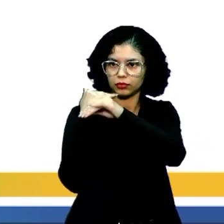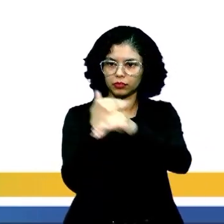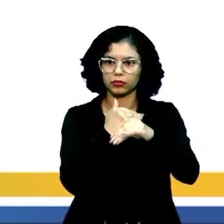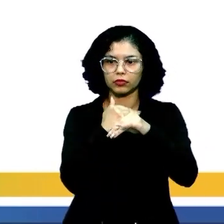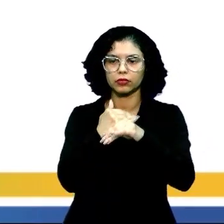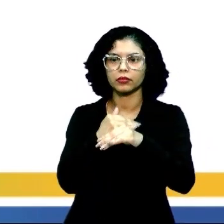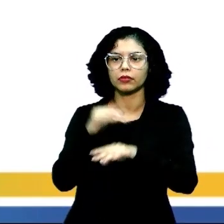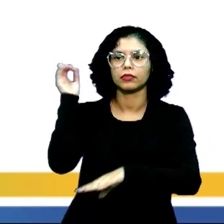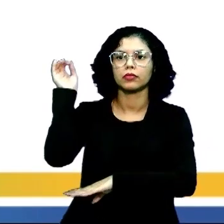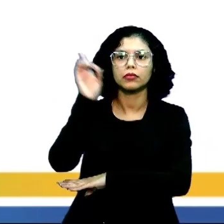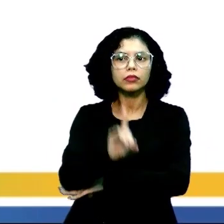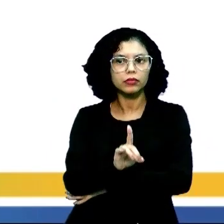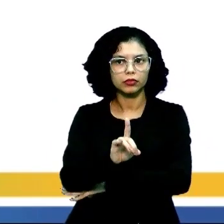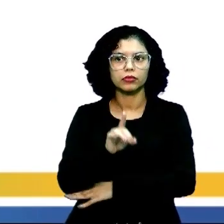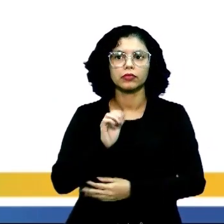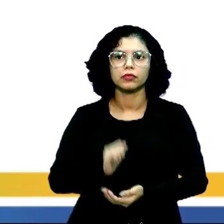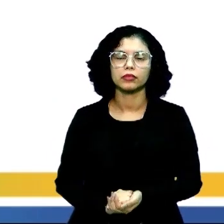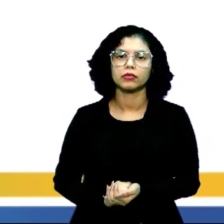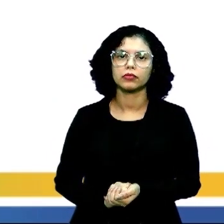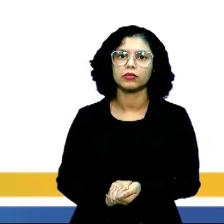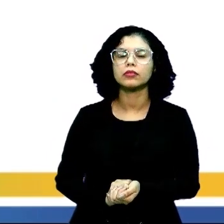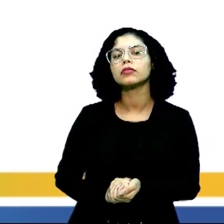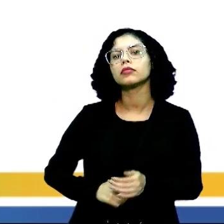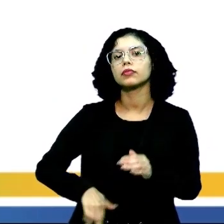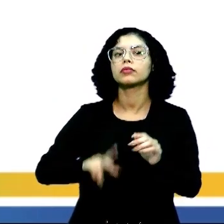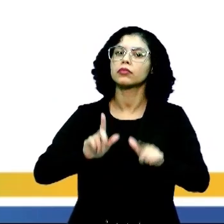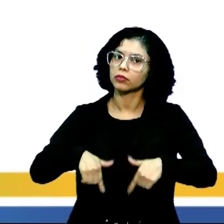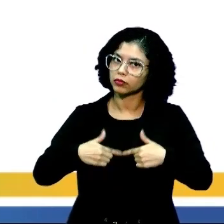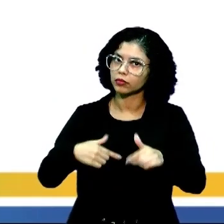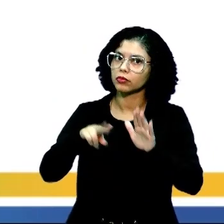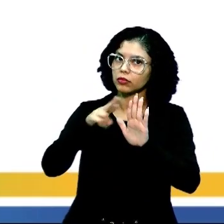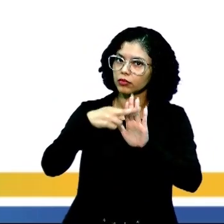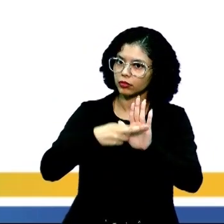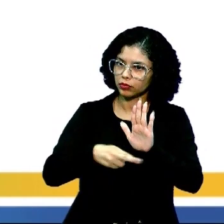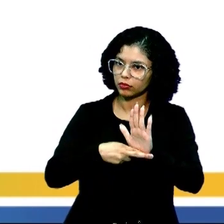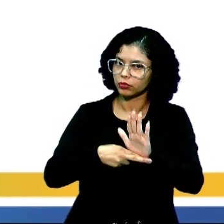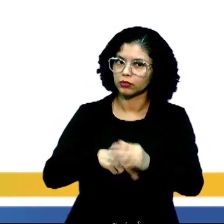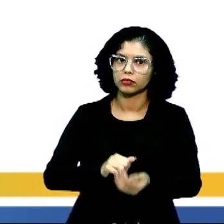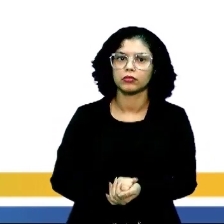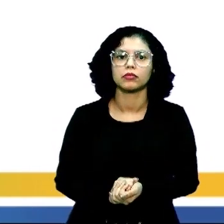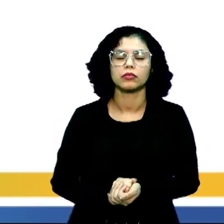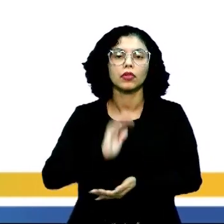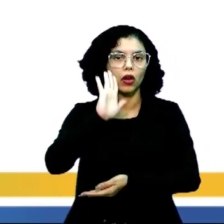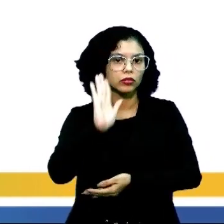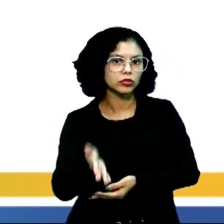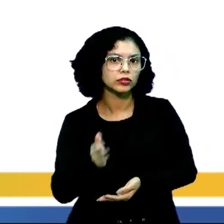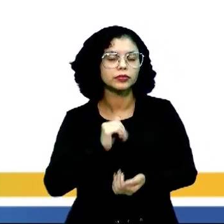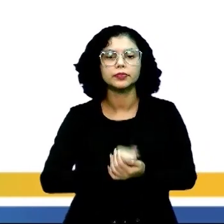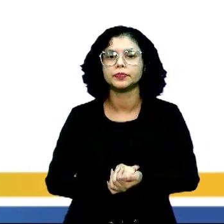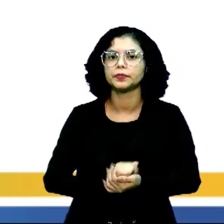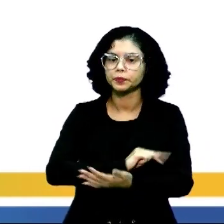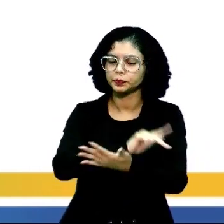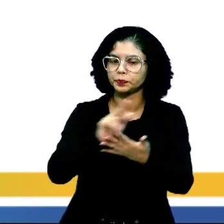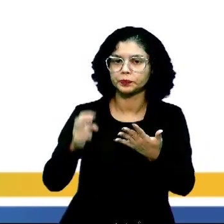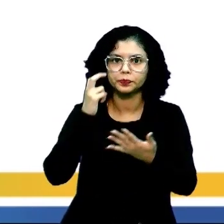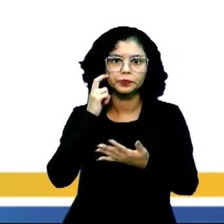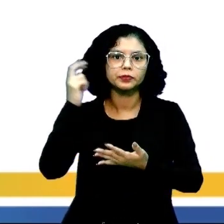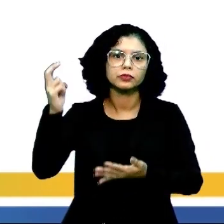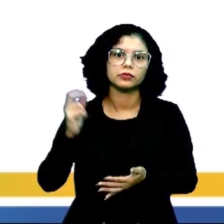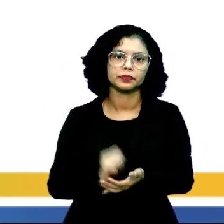ser iguais nos direitos e deveres. Já o